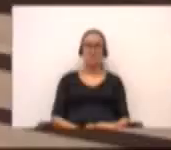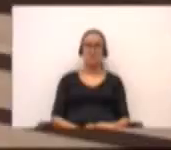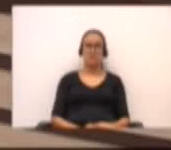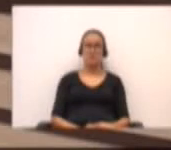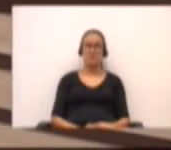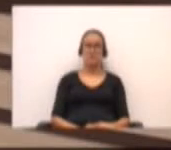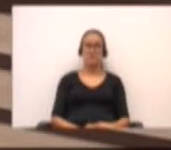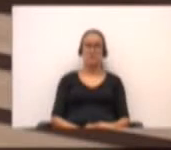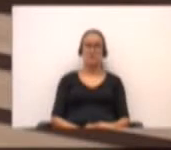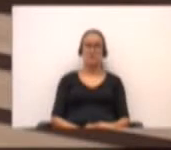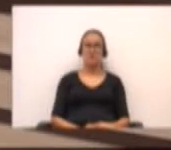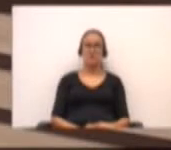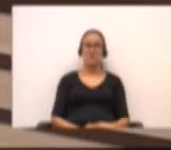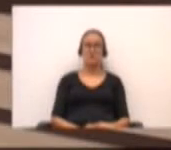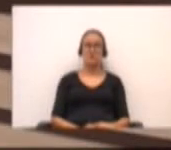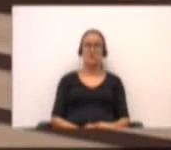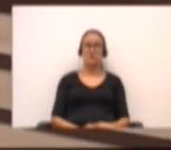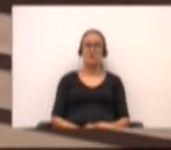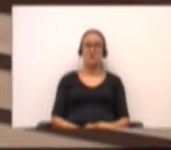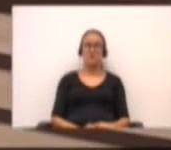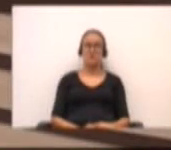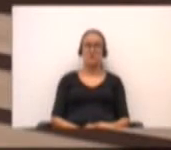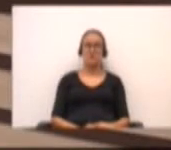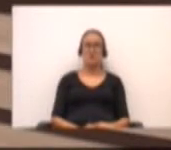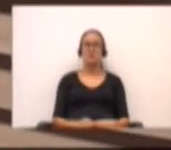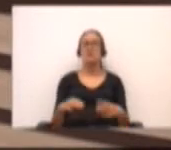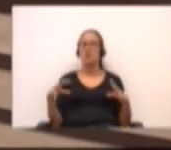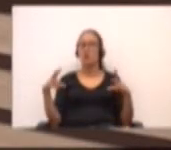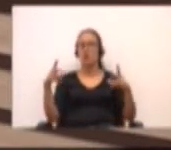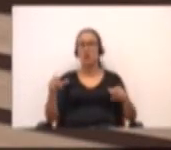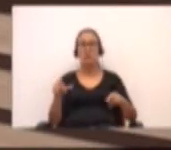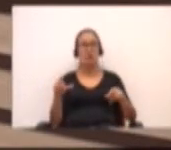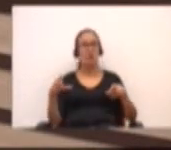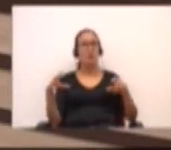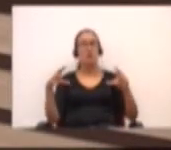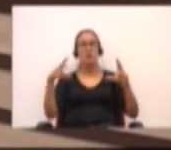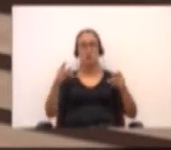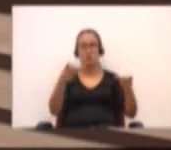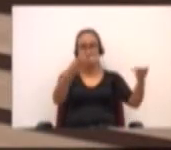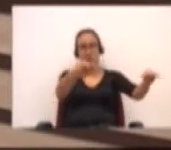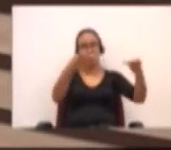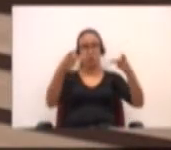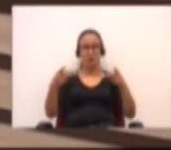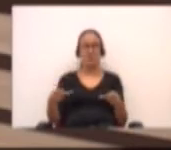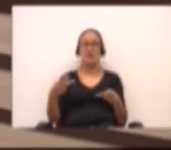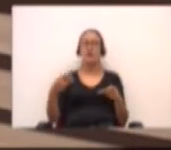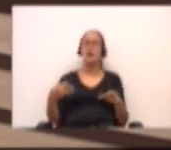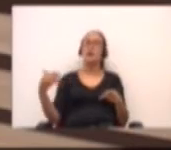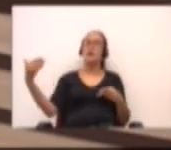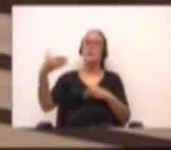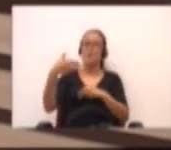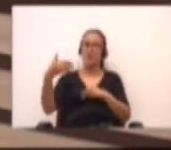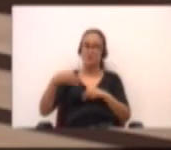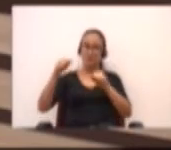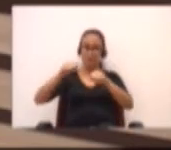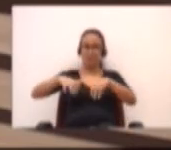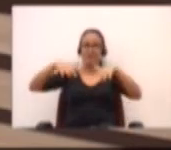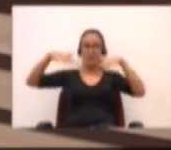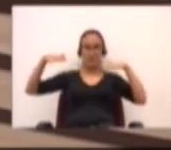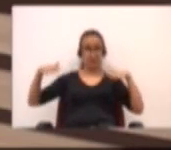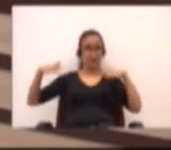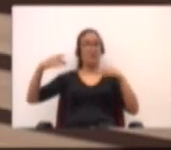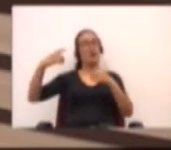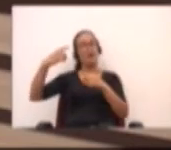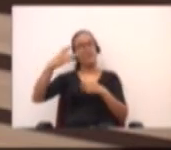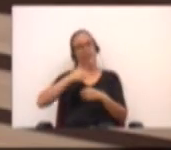Eu convido a todos para participarem da audiência pública que será realizada pela Comissão da Saúde. Aí todos